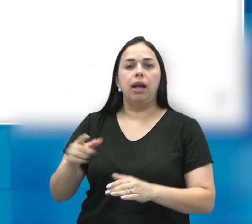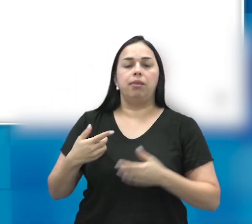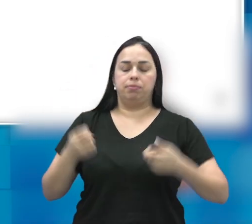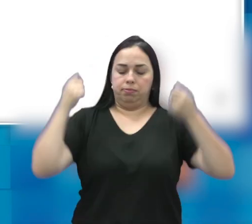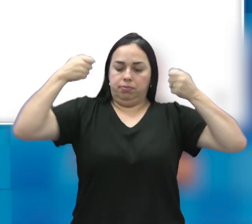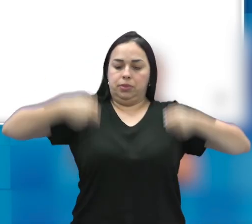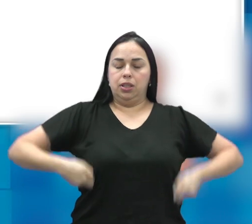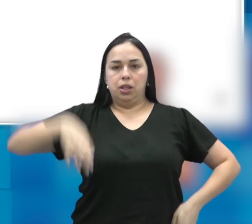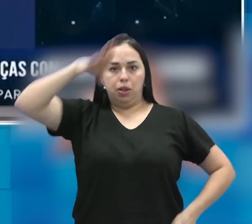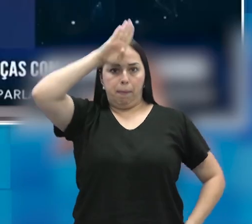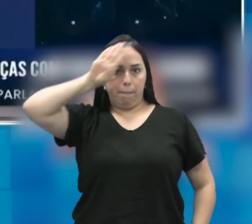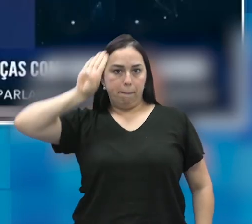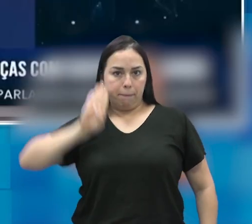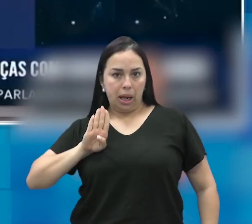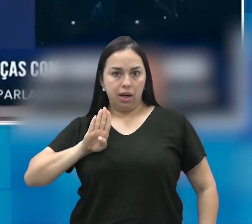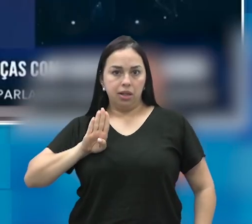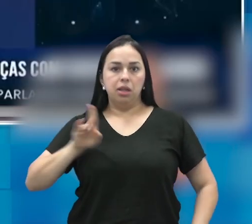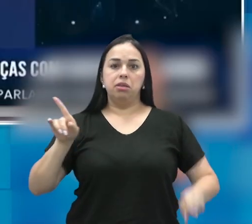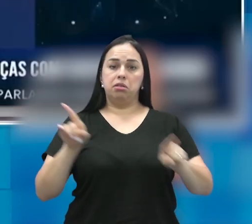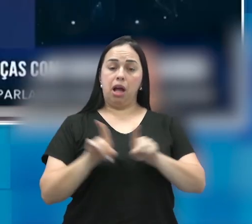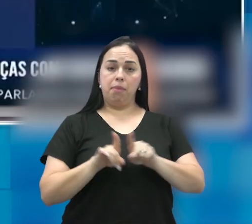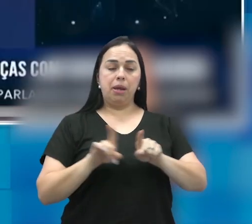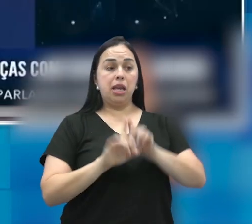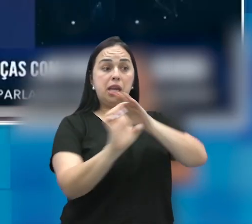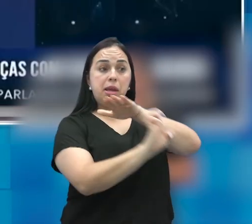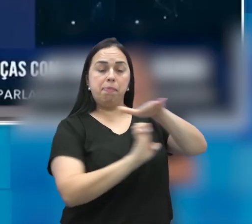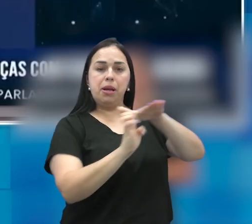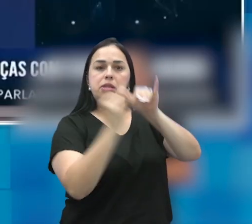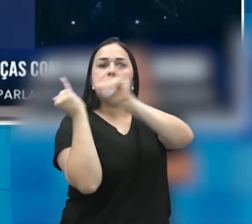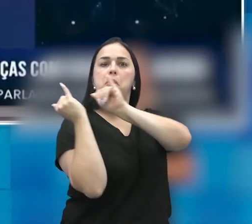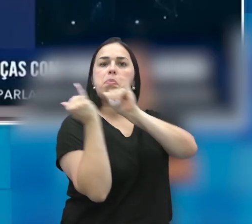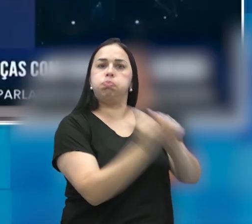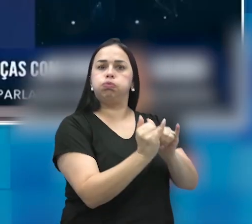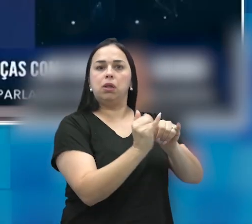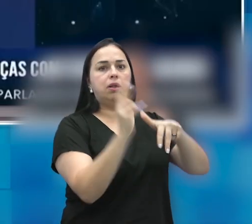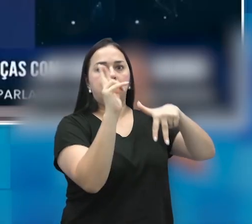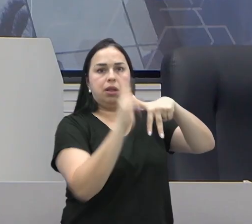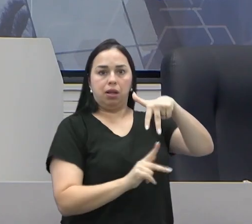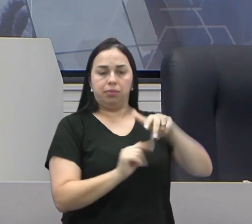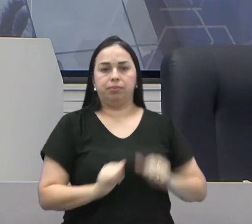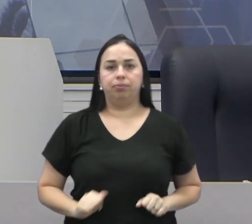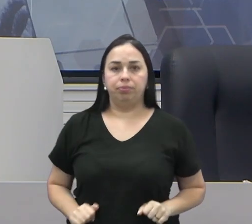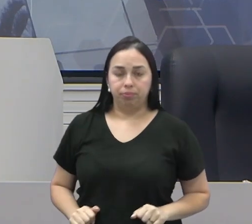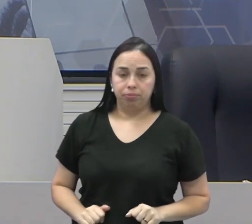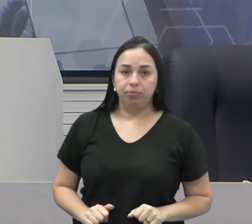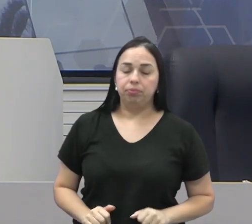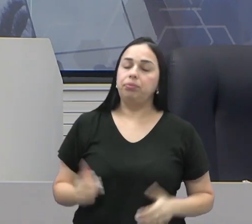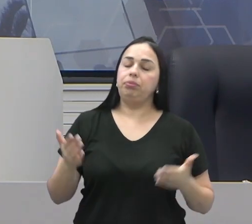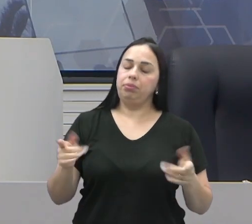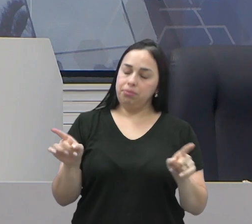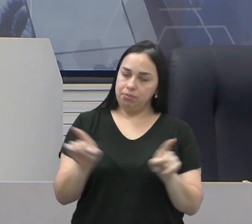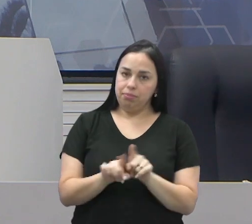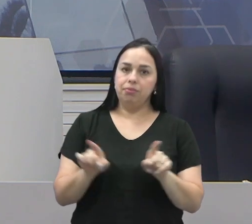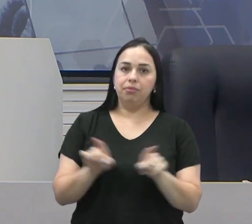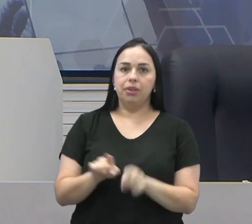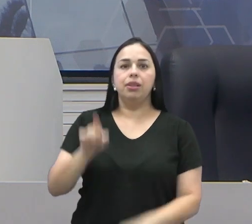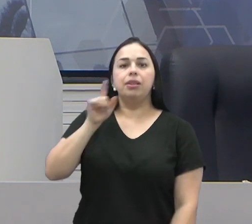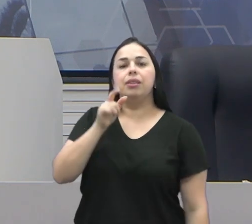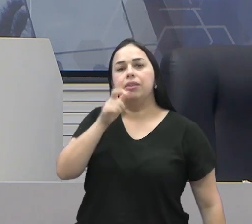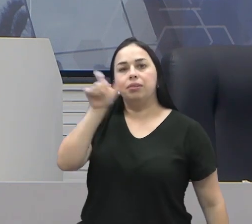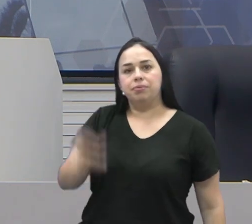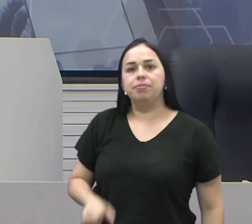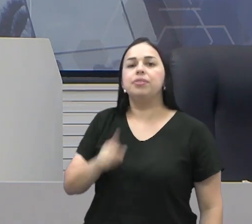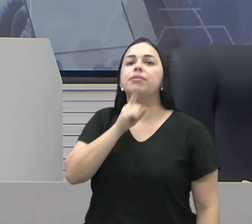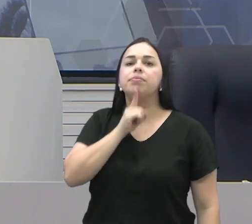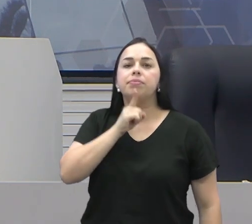para receber os alunos e citou empresas que têm desistido de programas de diversidade. No discurso do Pinga-Fogo, Sérgio